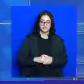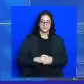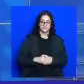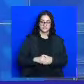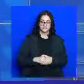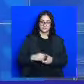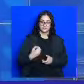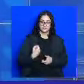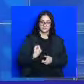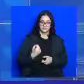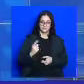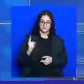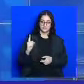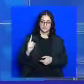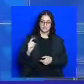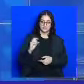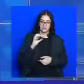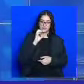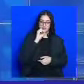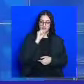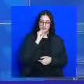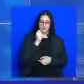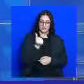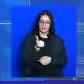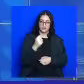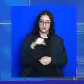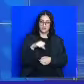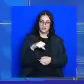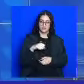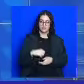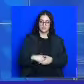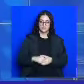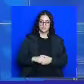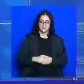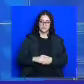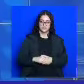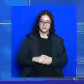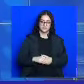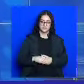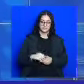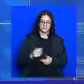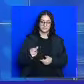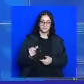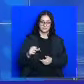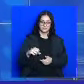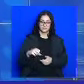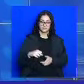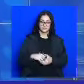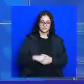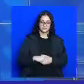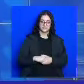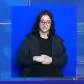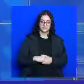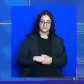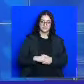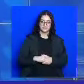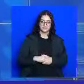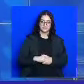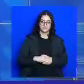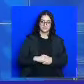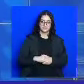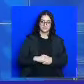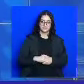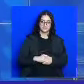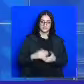Mais um número na tela. Bola laranja, número 69. Laranja 69.